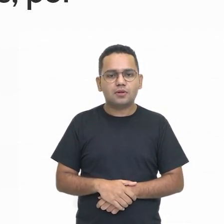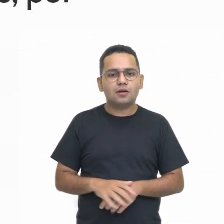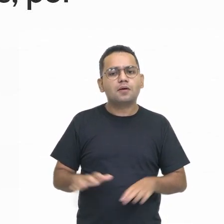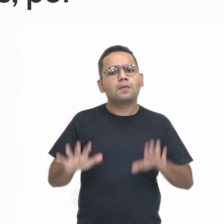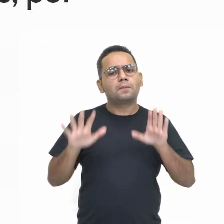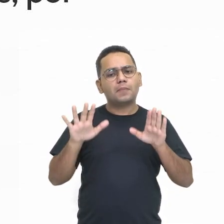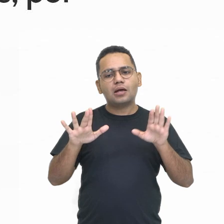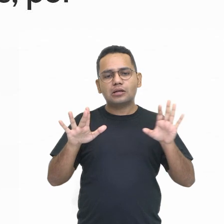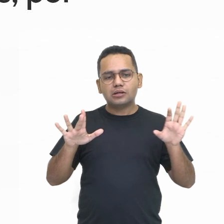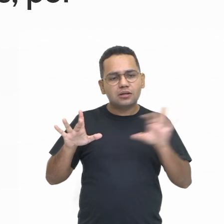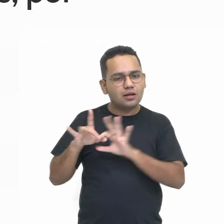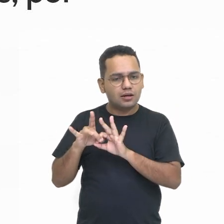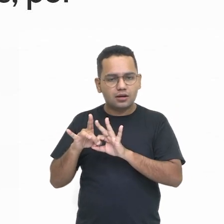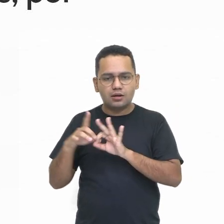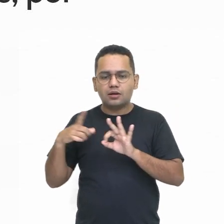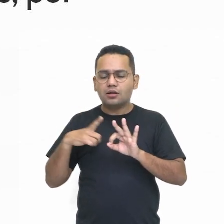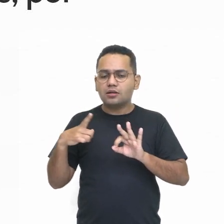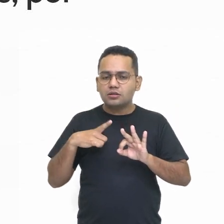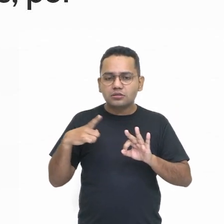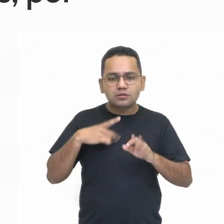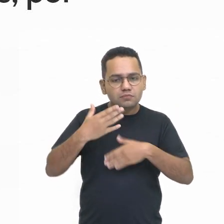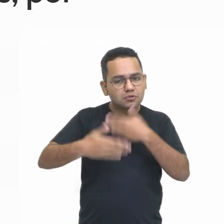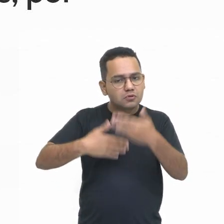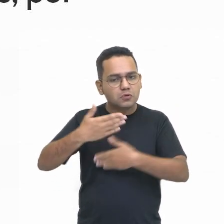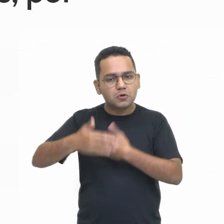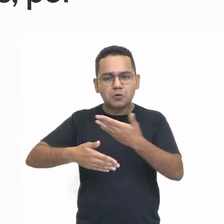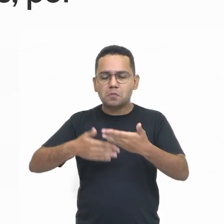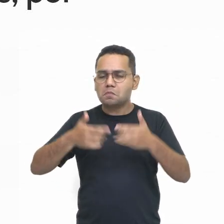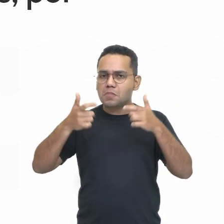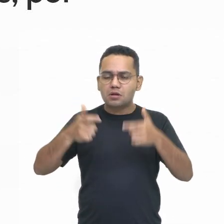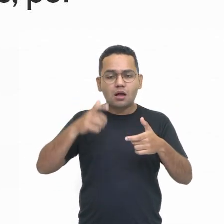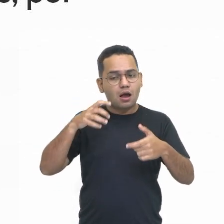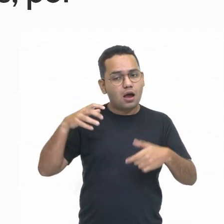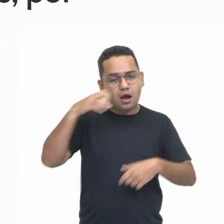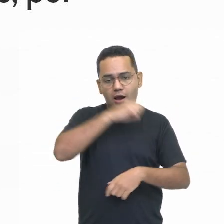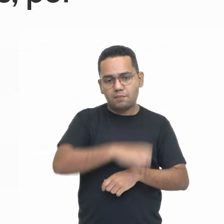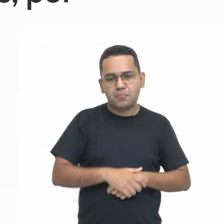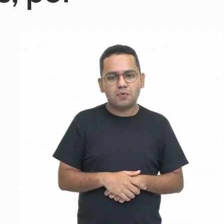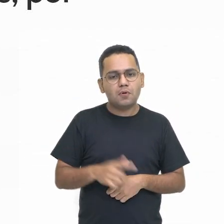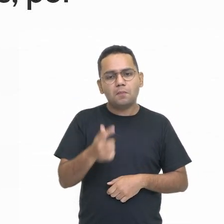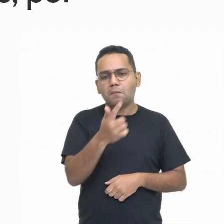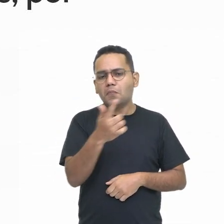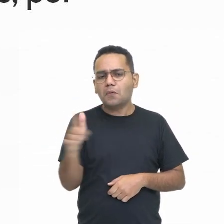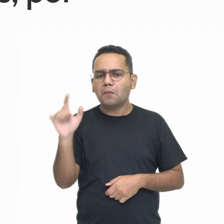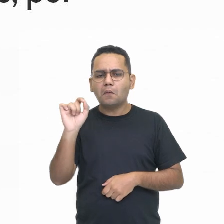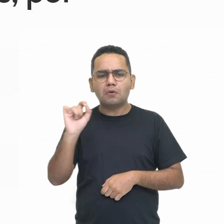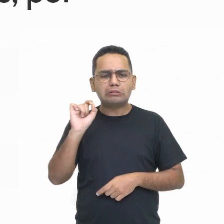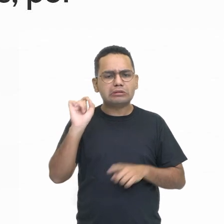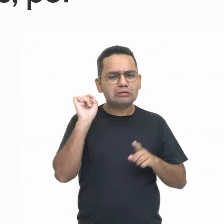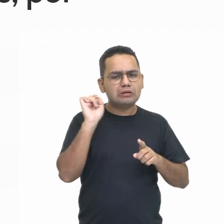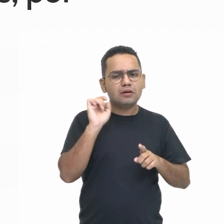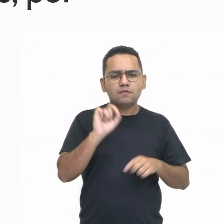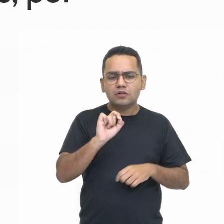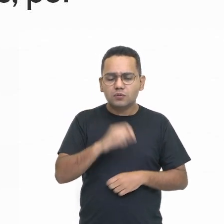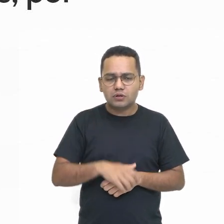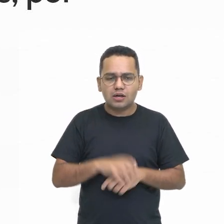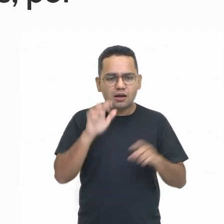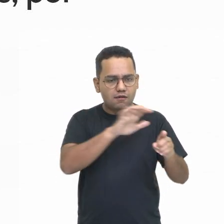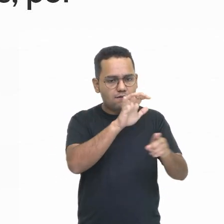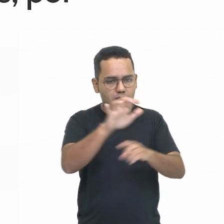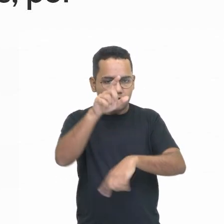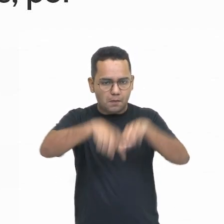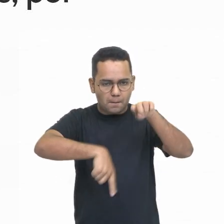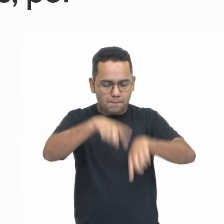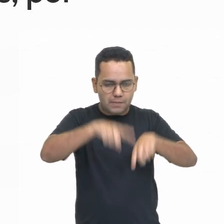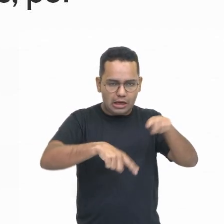lado, ela acelerou o desenvolvimento da região, né, mas, por outro, intensificou a pressão sobre os recursos naturais e